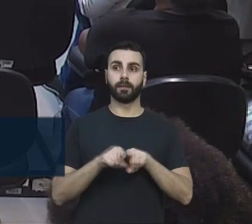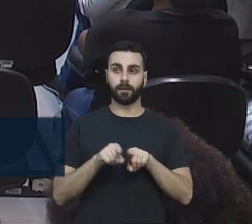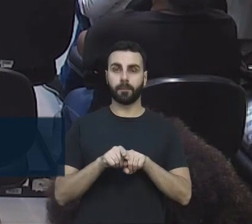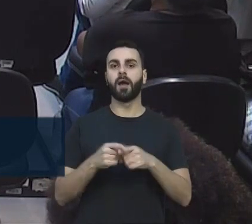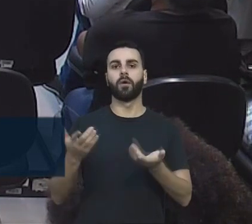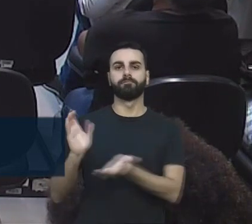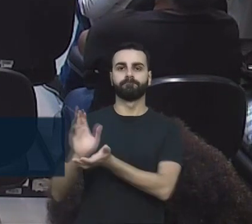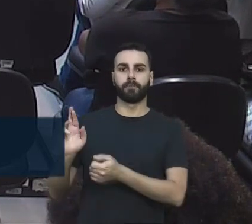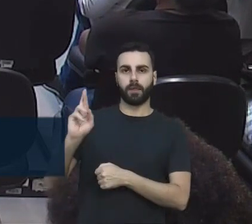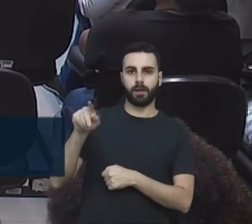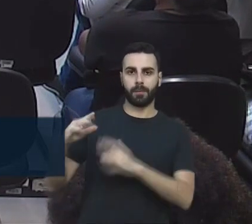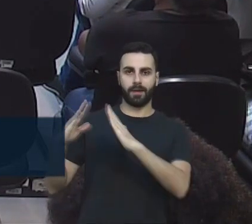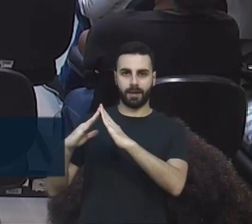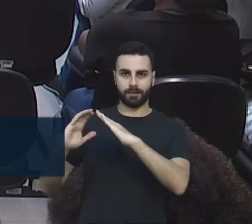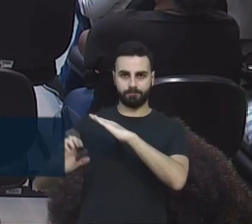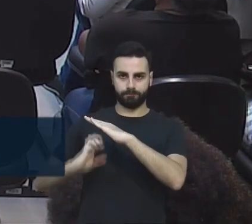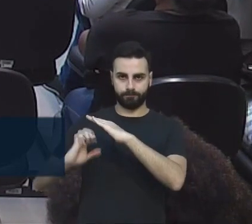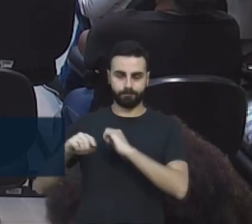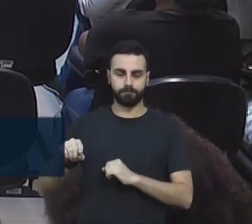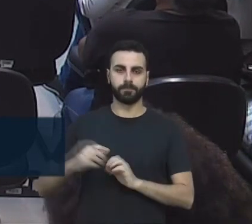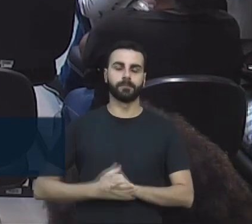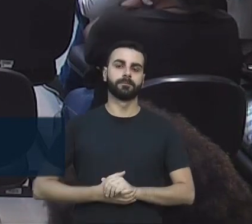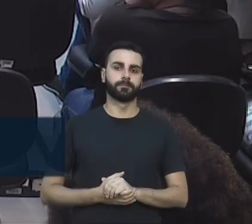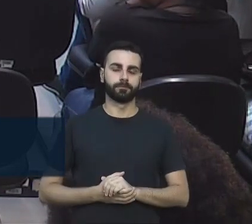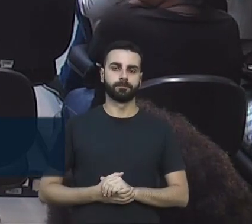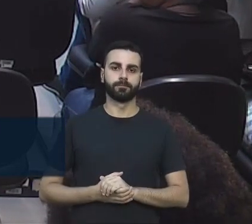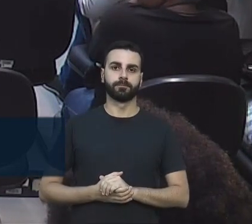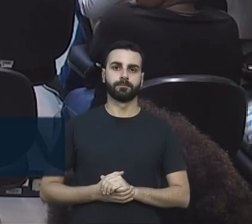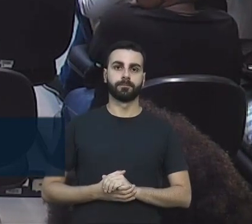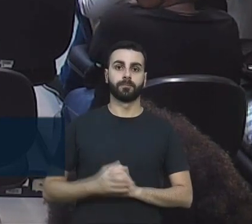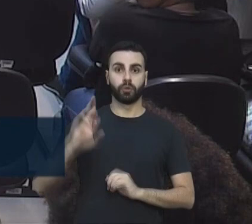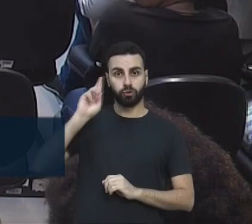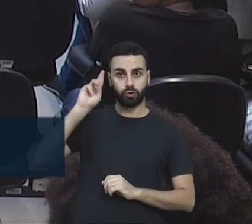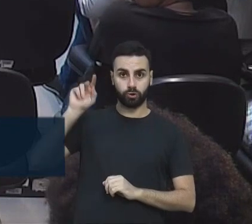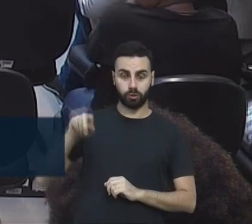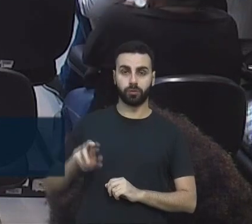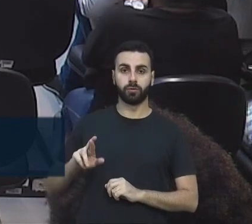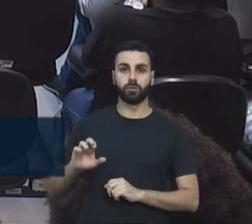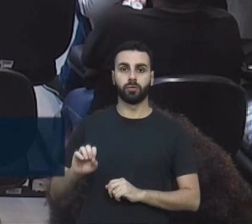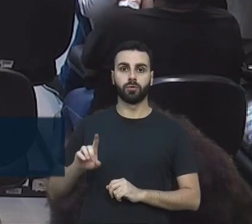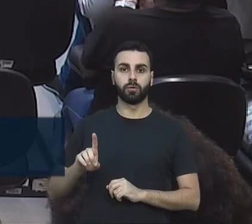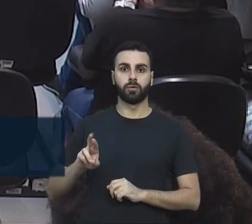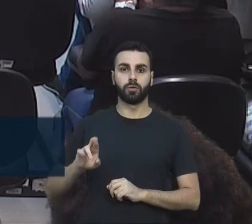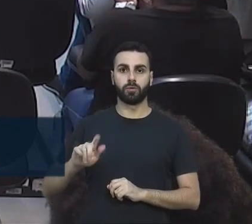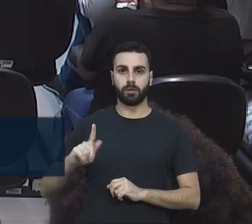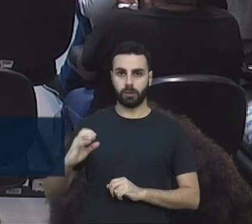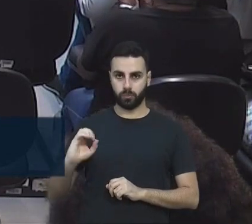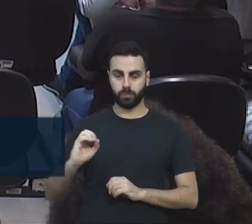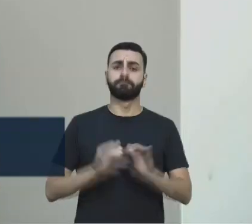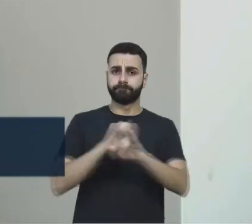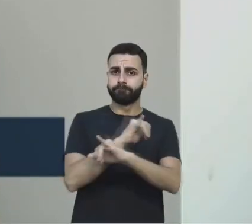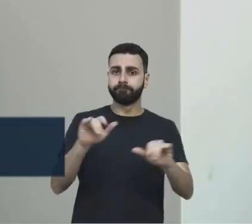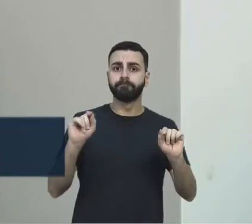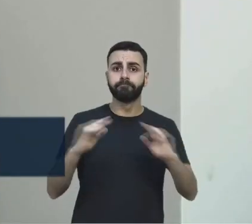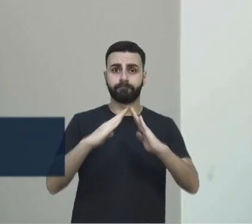idosa a discussão teve como principal objetivo analisar a situação do Lar financeiramente e propor maneiras para auxiliar o local